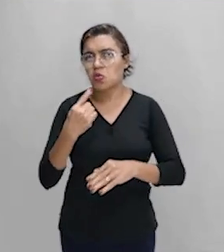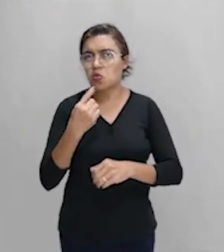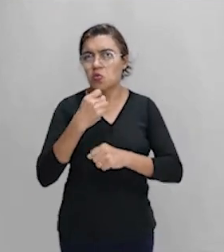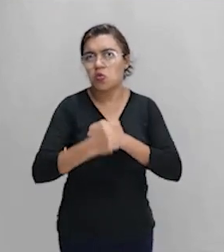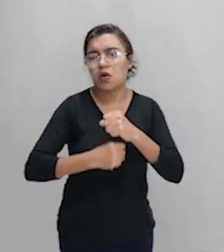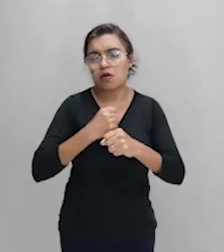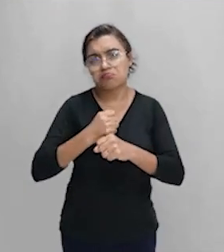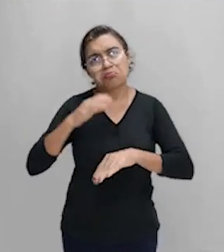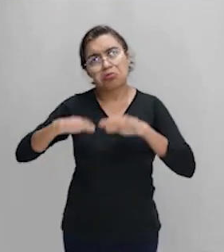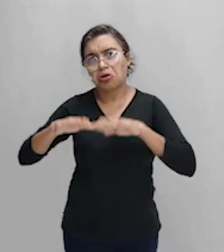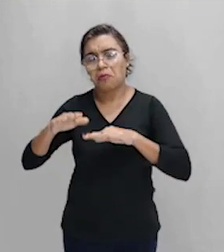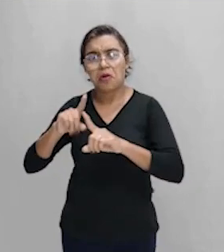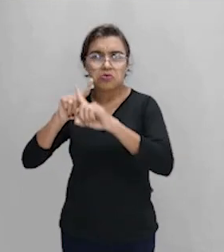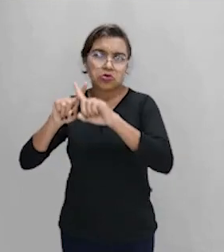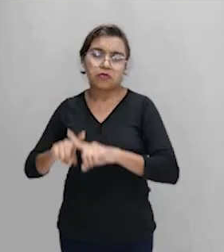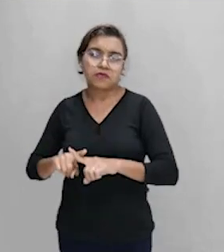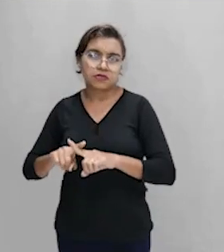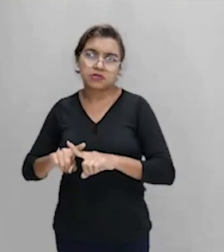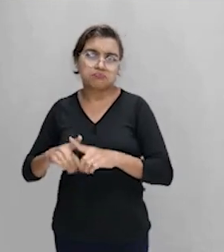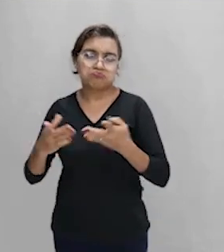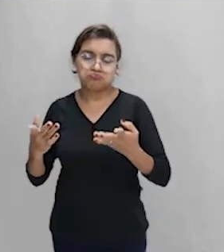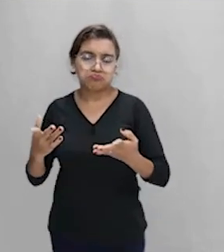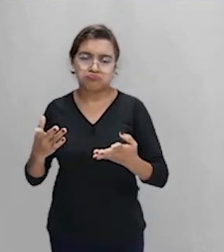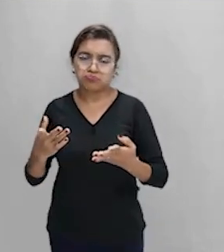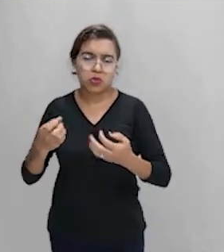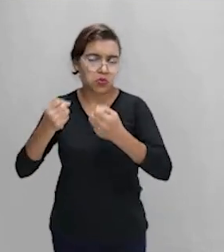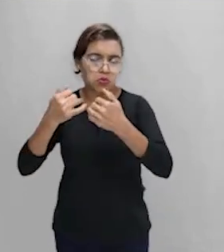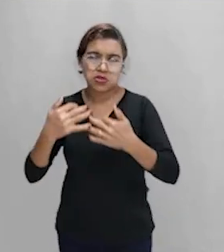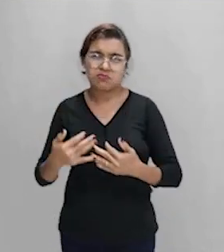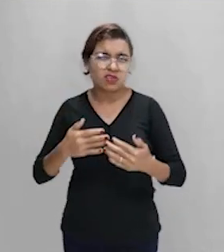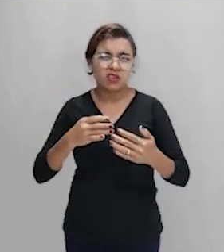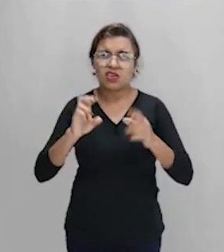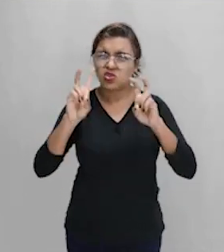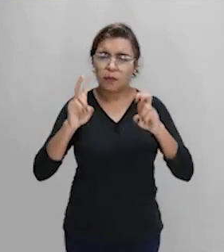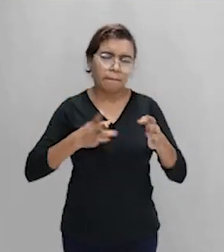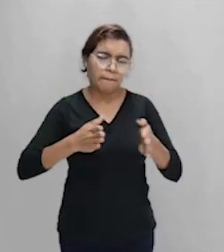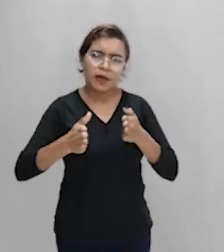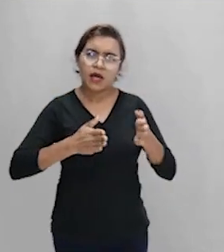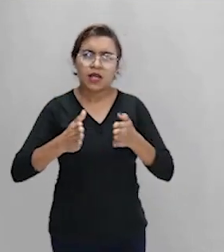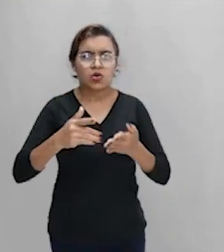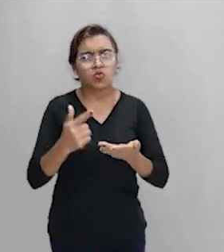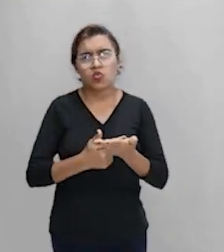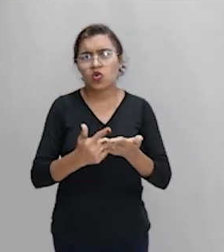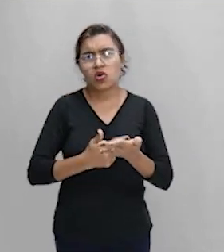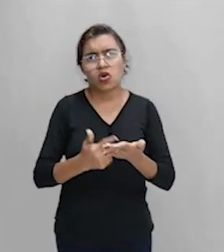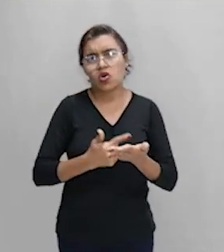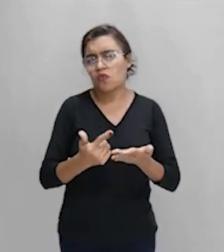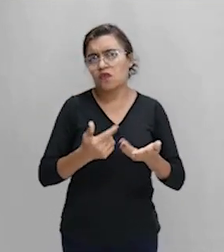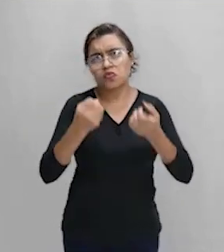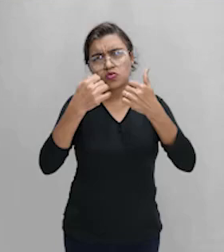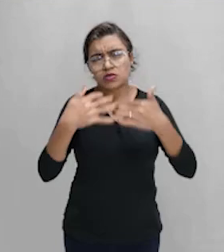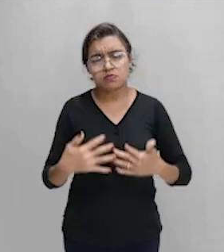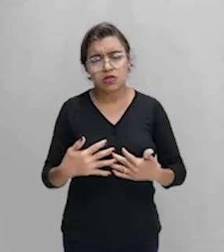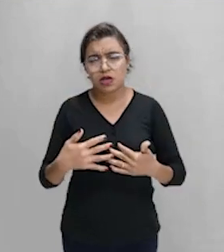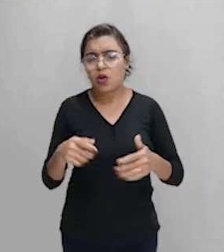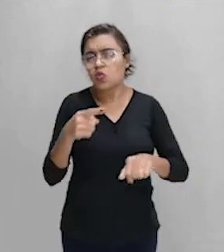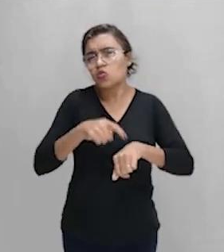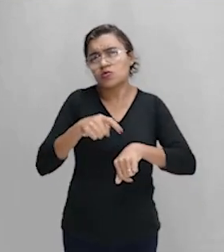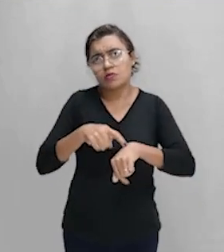da competição. A literatura não amarra muito esses períodos, tá certo? Tempo de duração de macro, de meso ou de